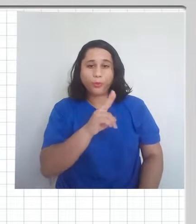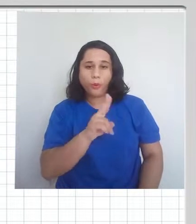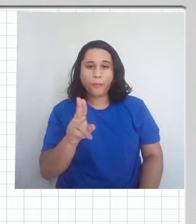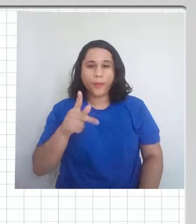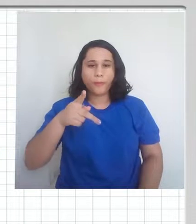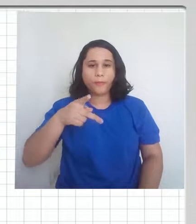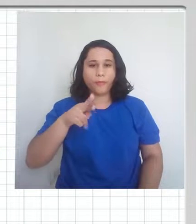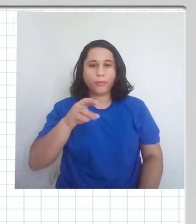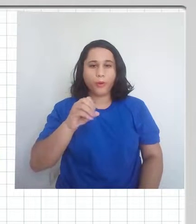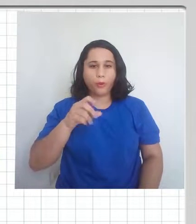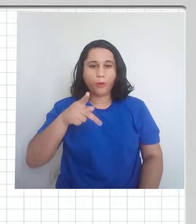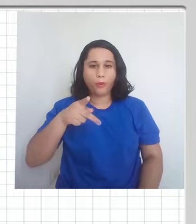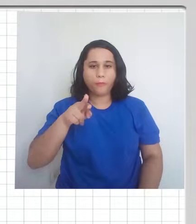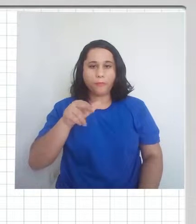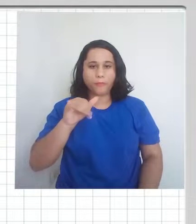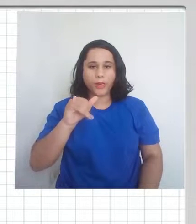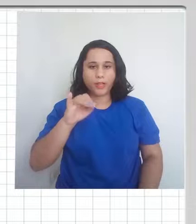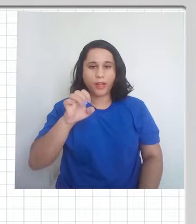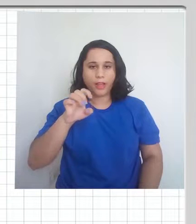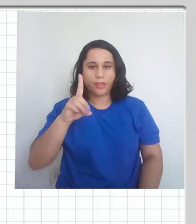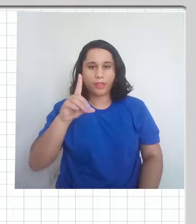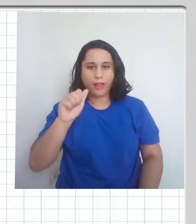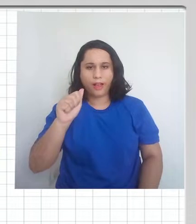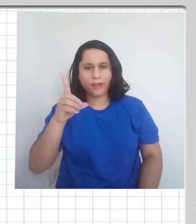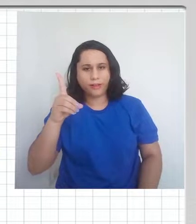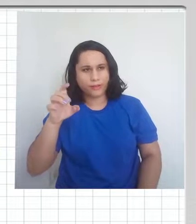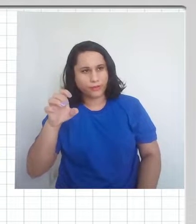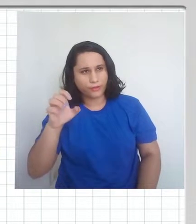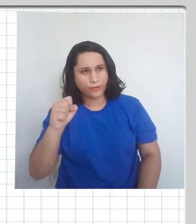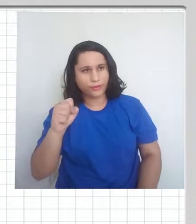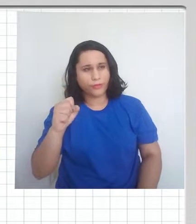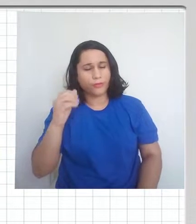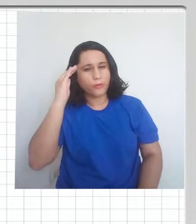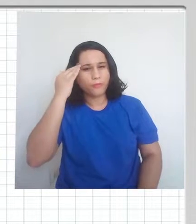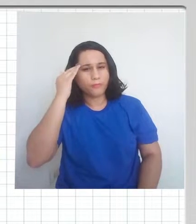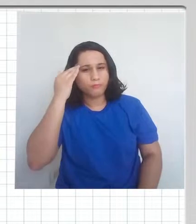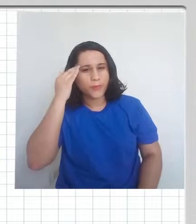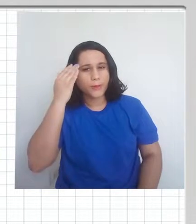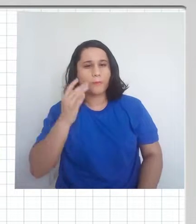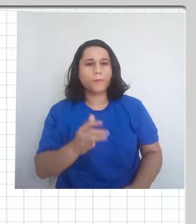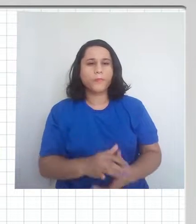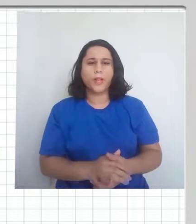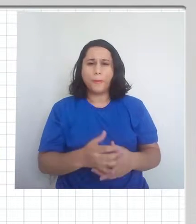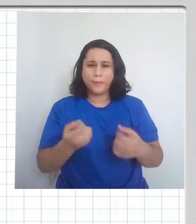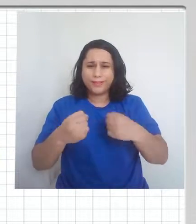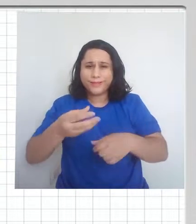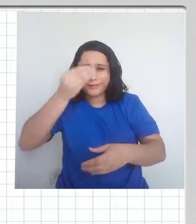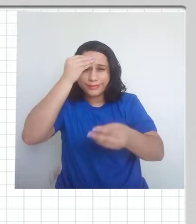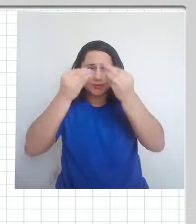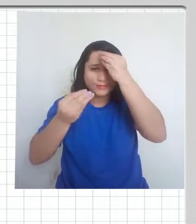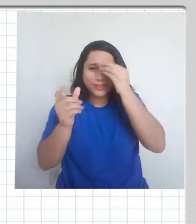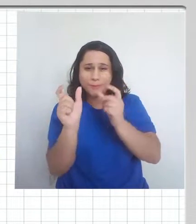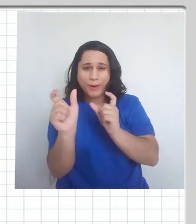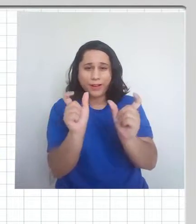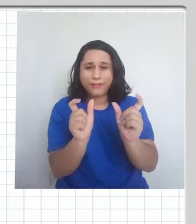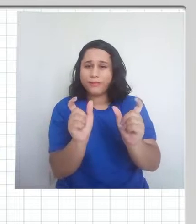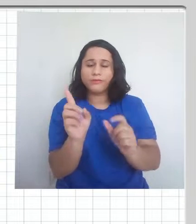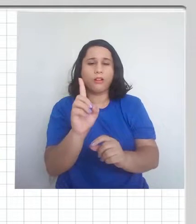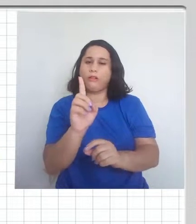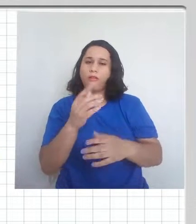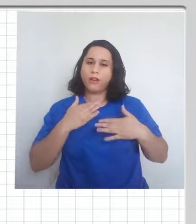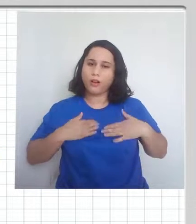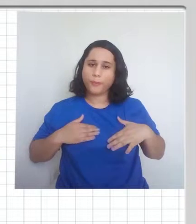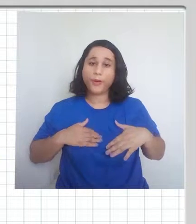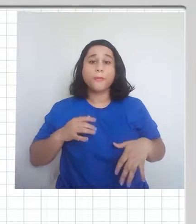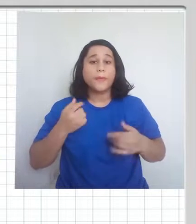de propriedades ou compreensão. Esses nomes não precisam vocês decorarem, não. Mas é interessante que vocês compreendam como se faz cada